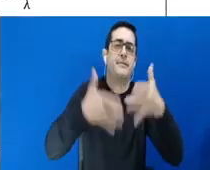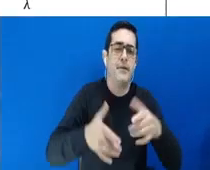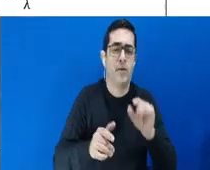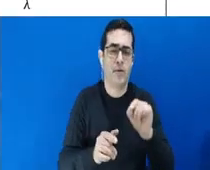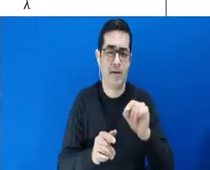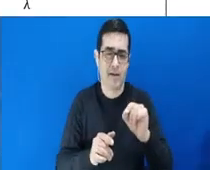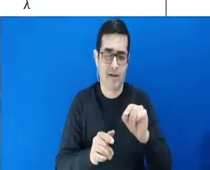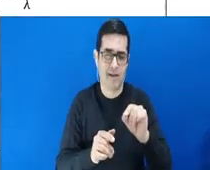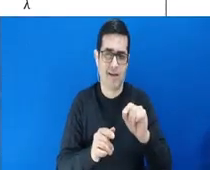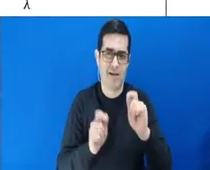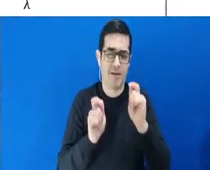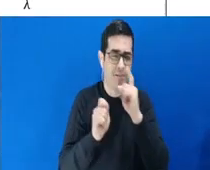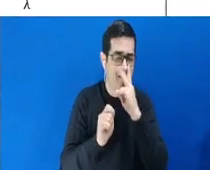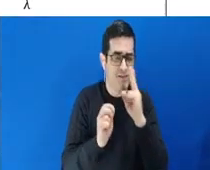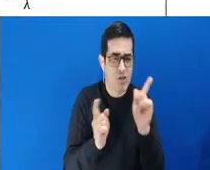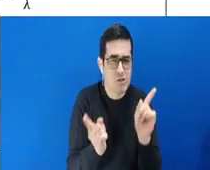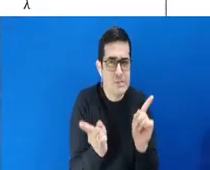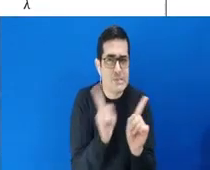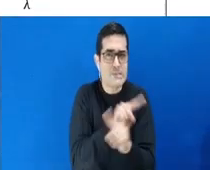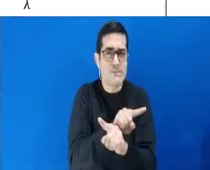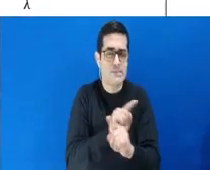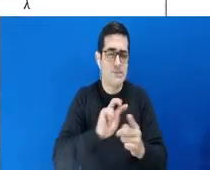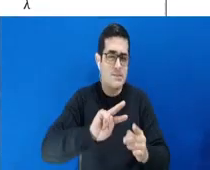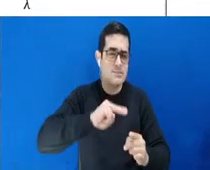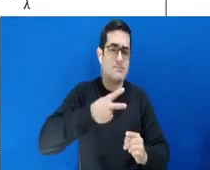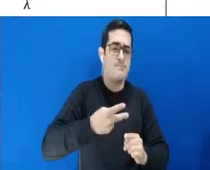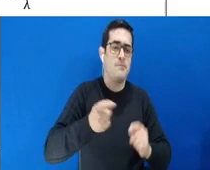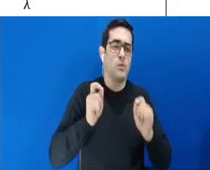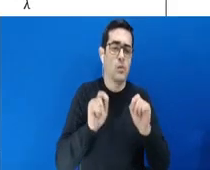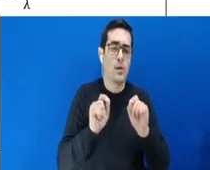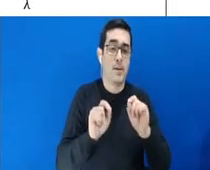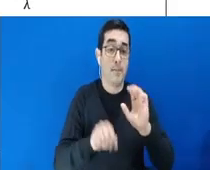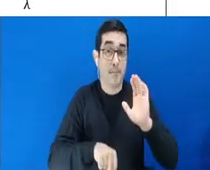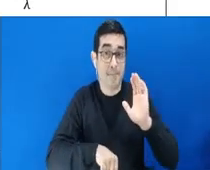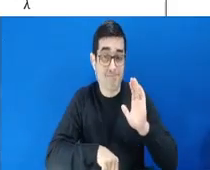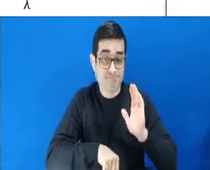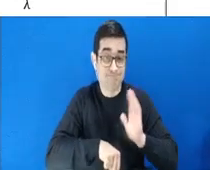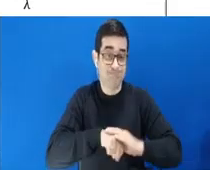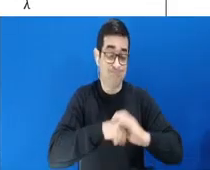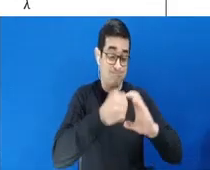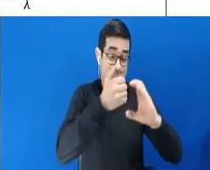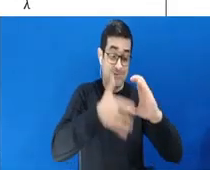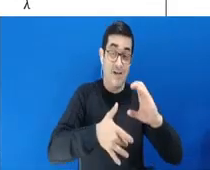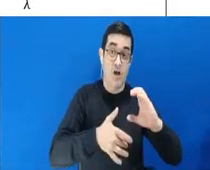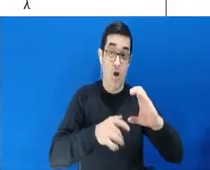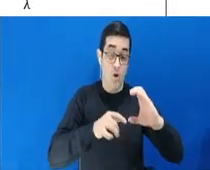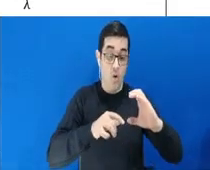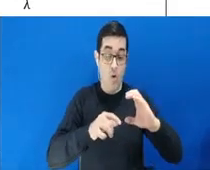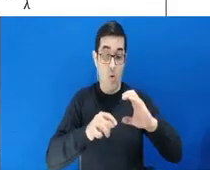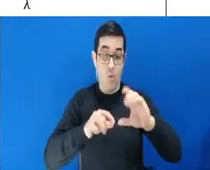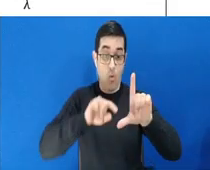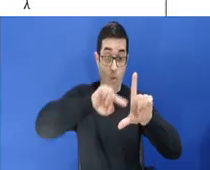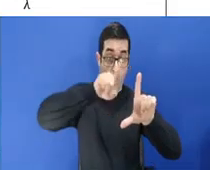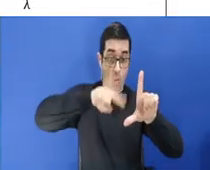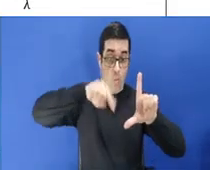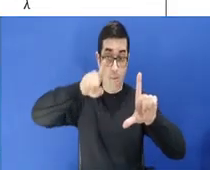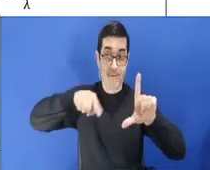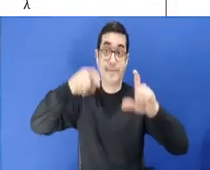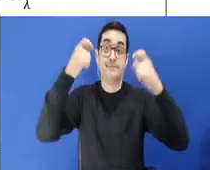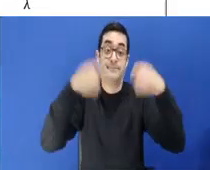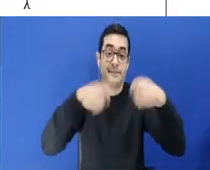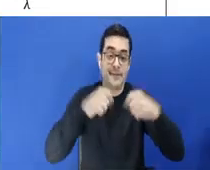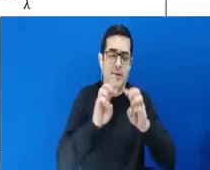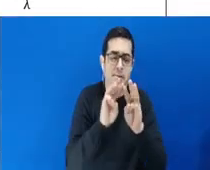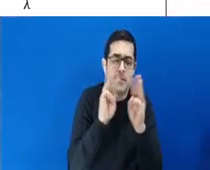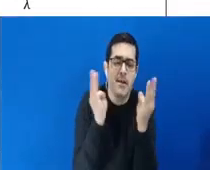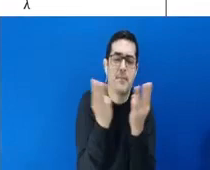proporcionais, para que eu tenha um maior caráter de onda, eu preciso ter uma massa muito pequena. Então, o que ele faz?